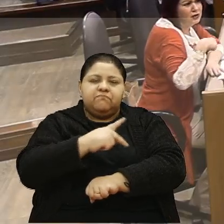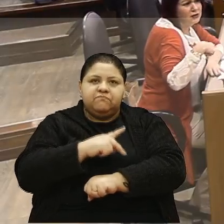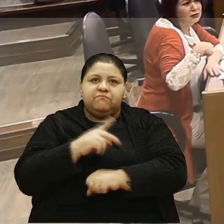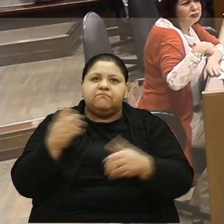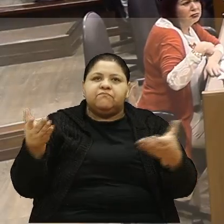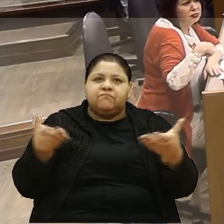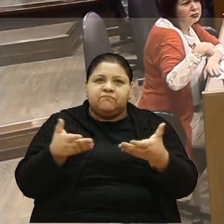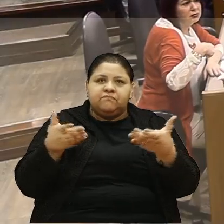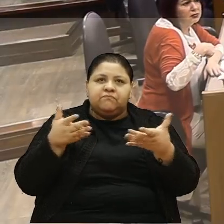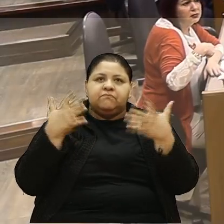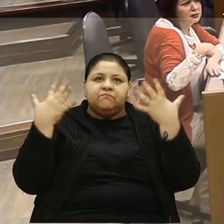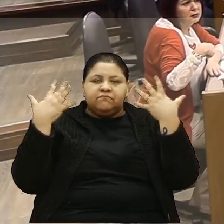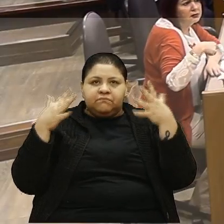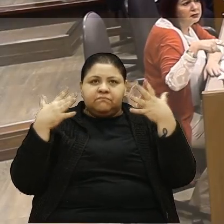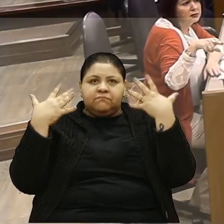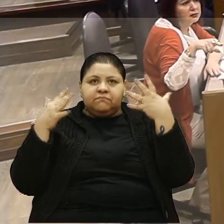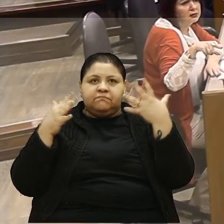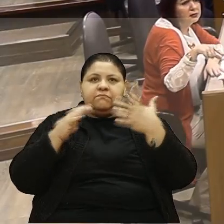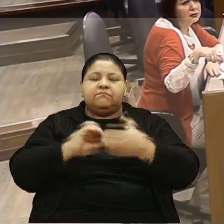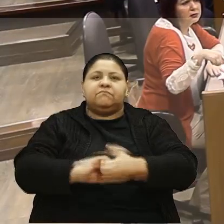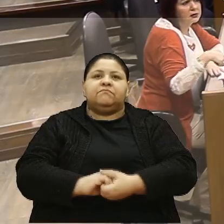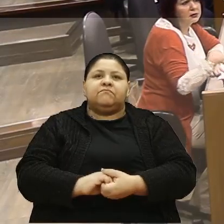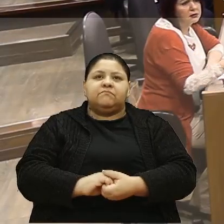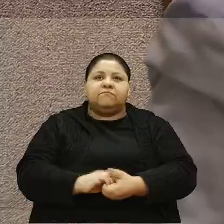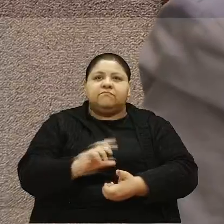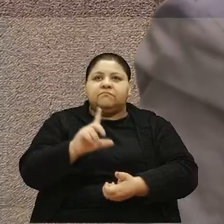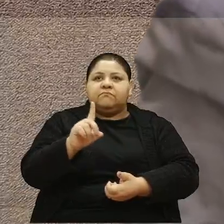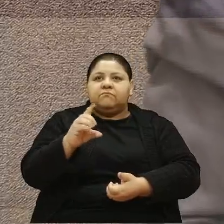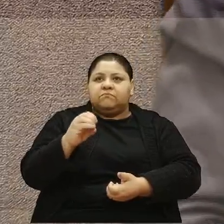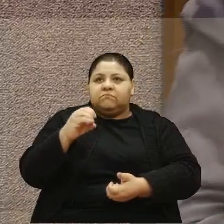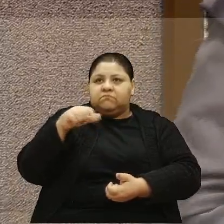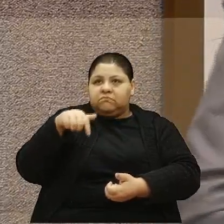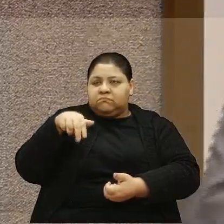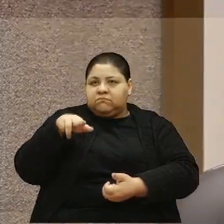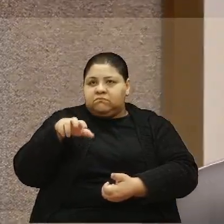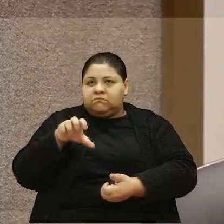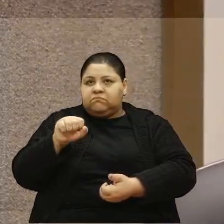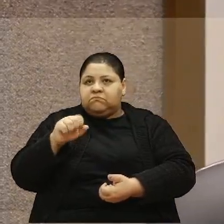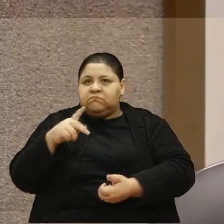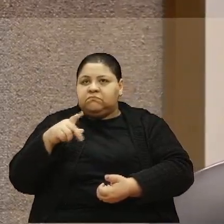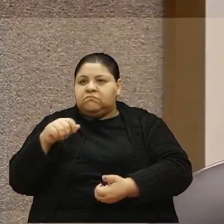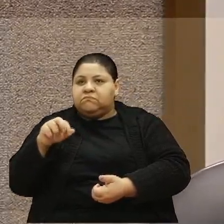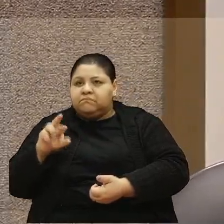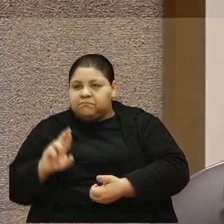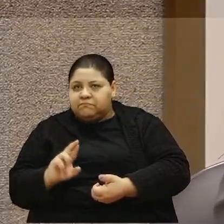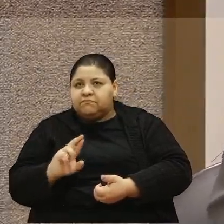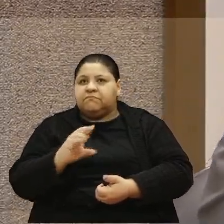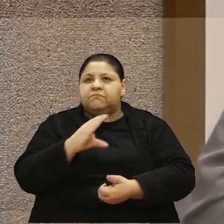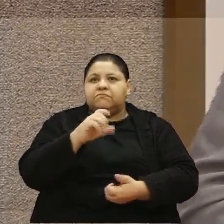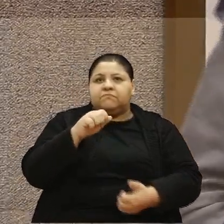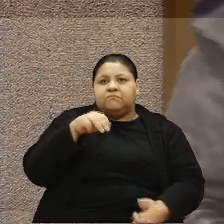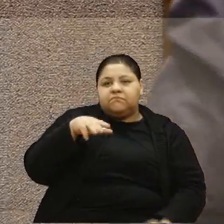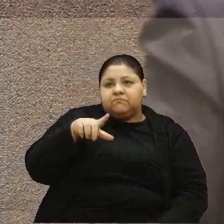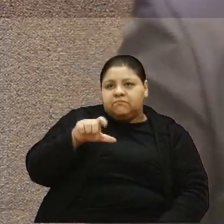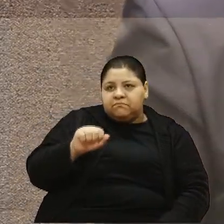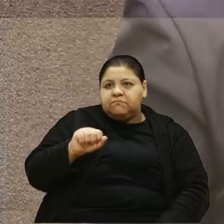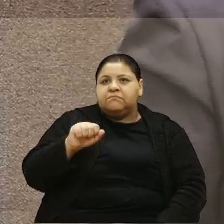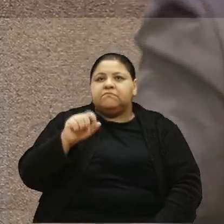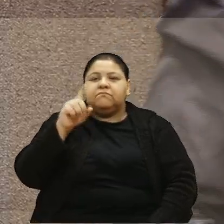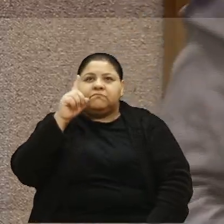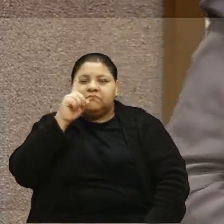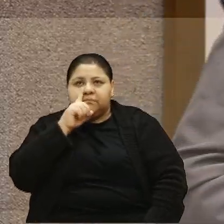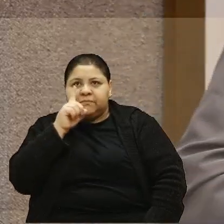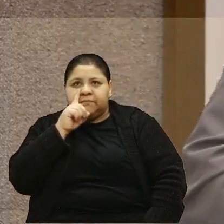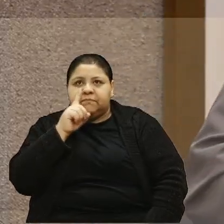voto de congratulações. Eu parabenizo a Dog Spa, em especial a Camila e a sua mãe pela feira